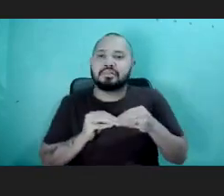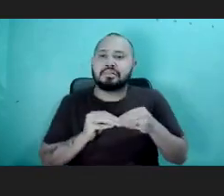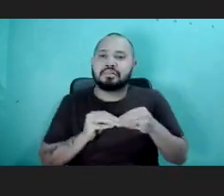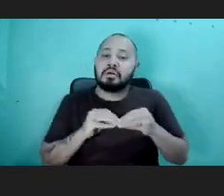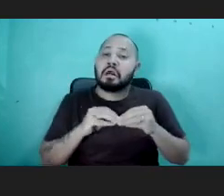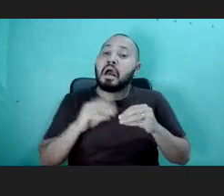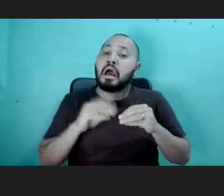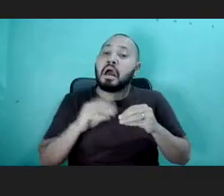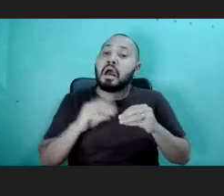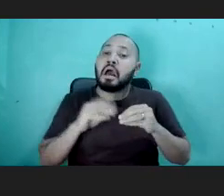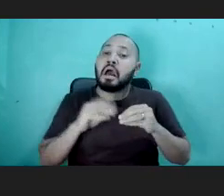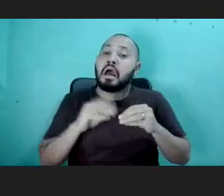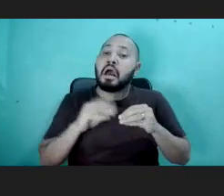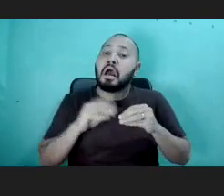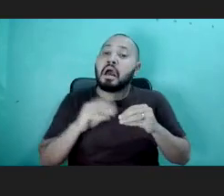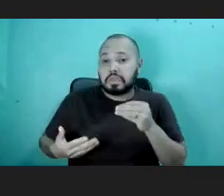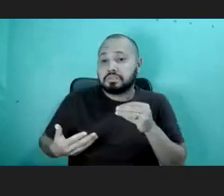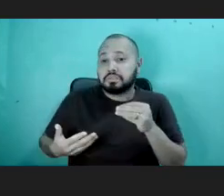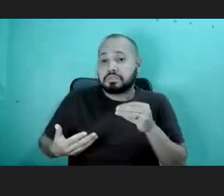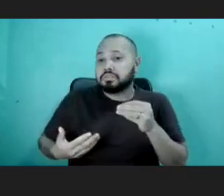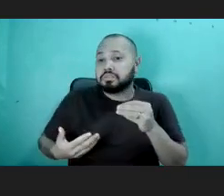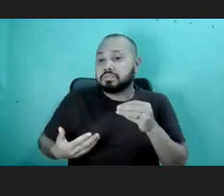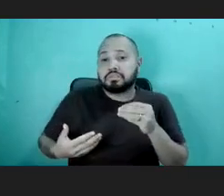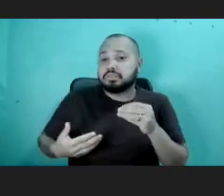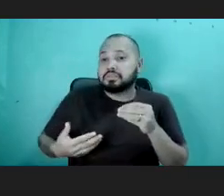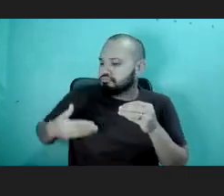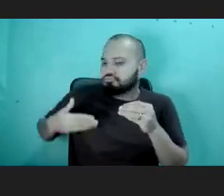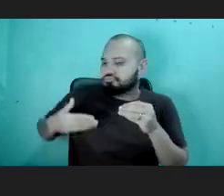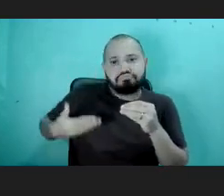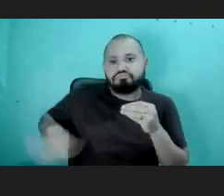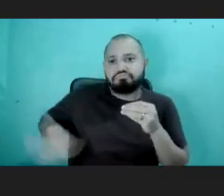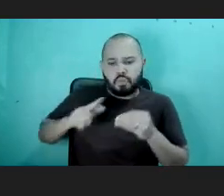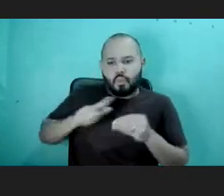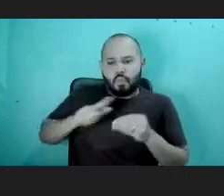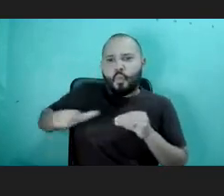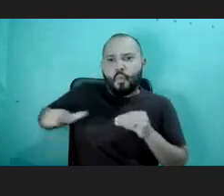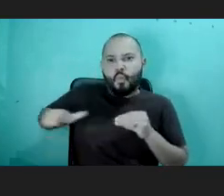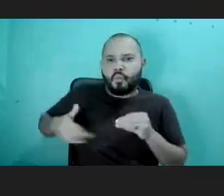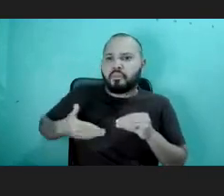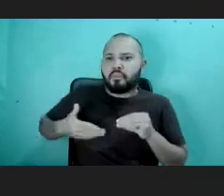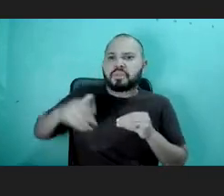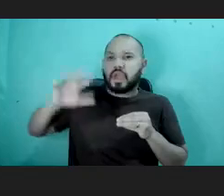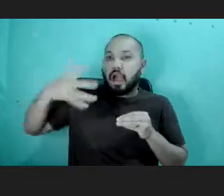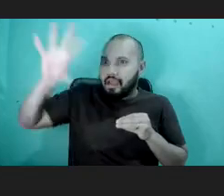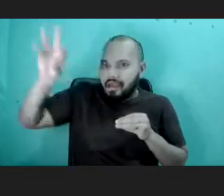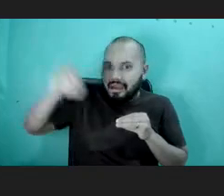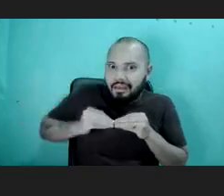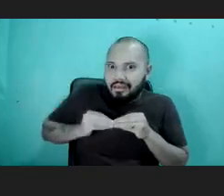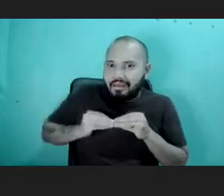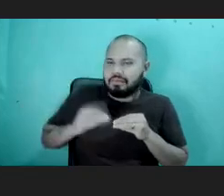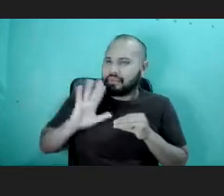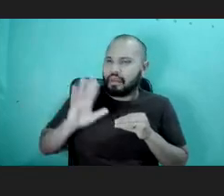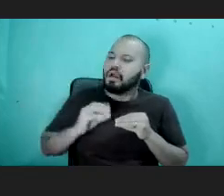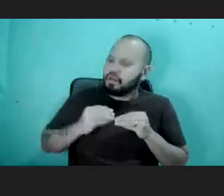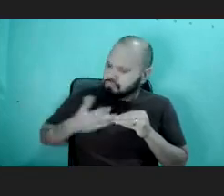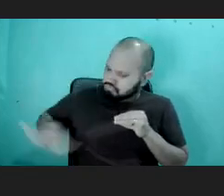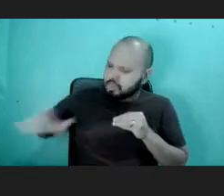perde peças na nossa vida, a gente precisa deixar aquele espaço em branco, aquele espaço em falta, também faz